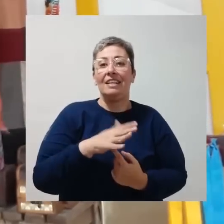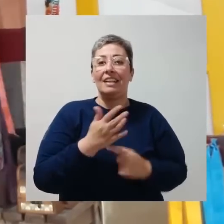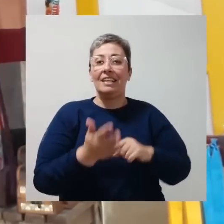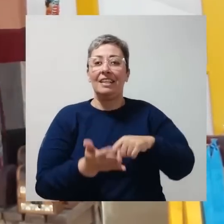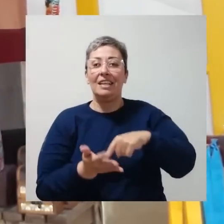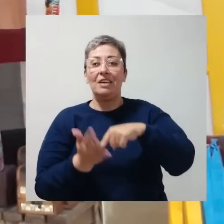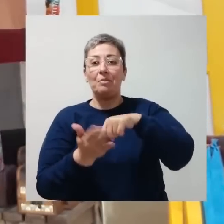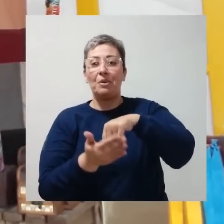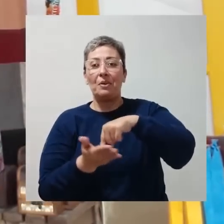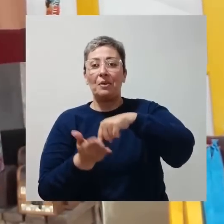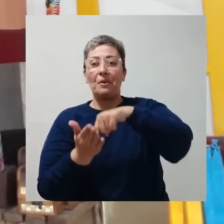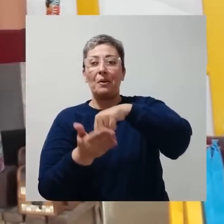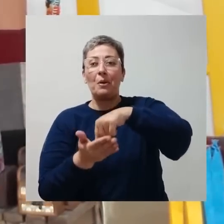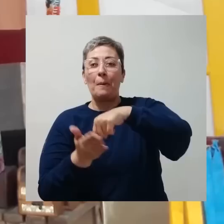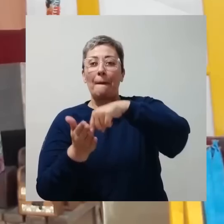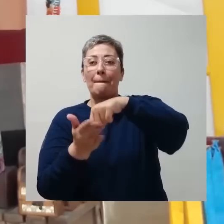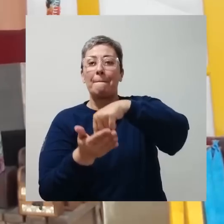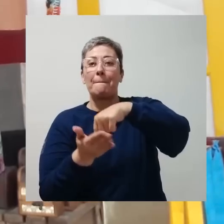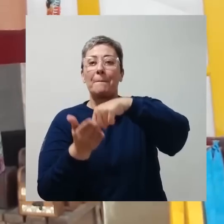jangada